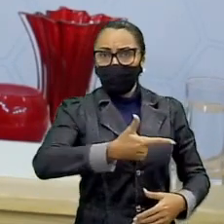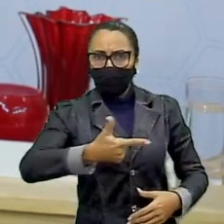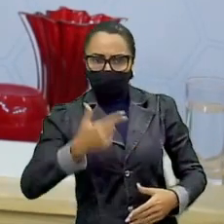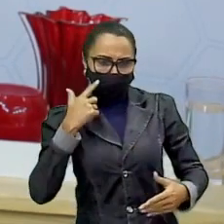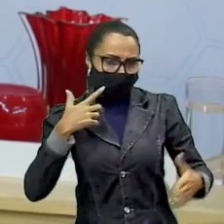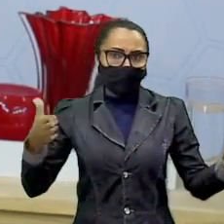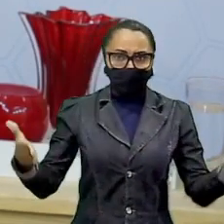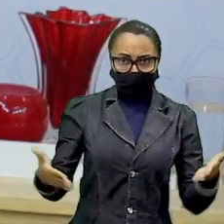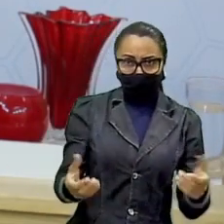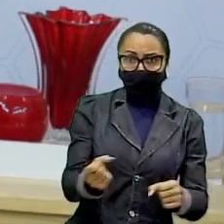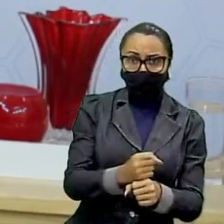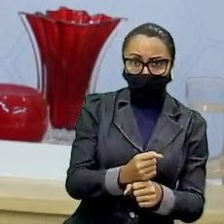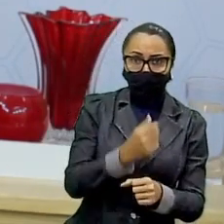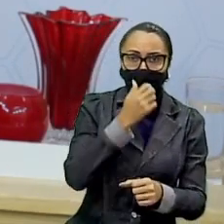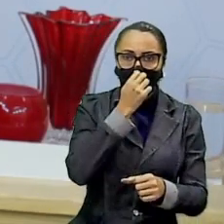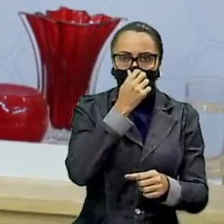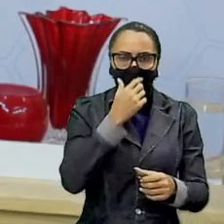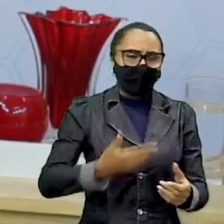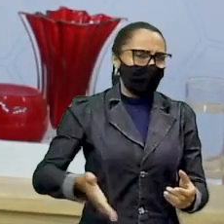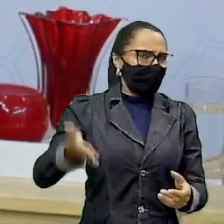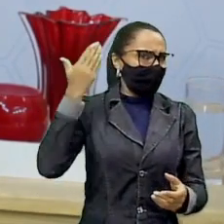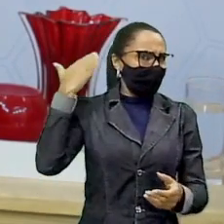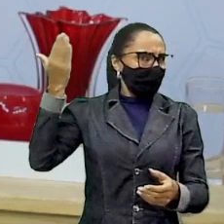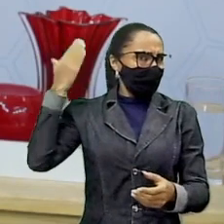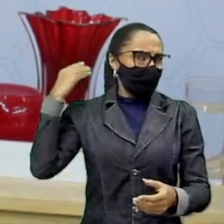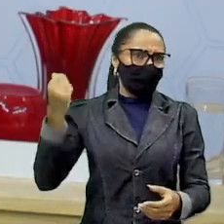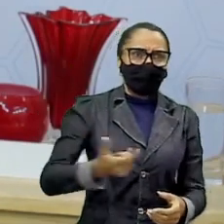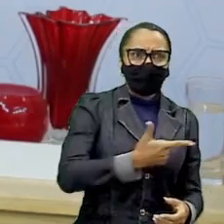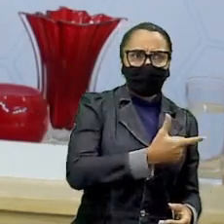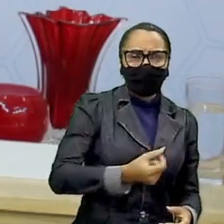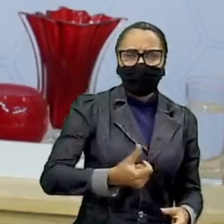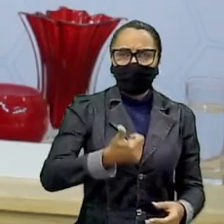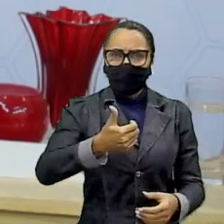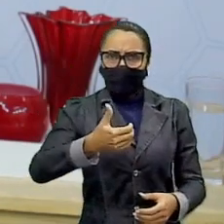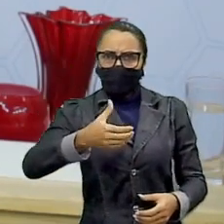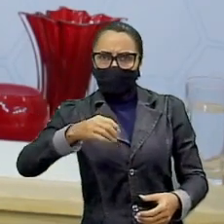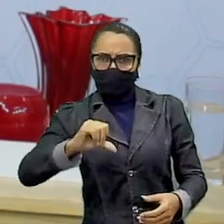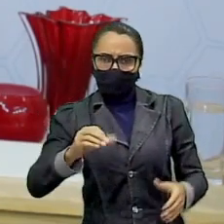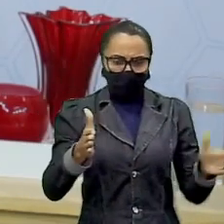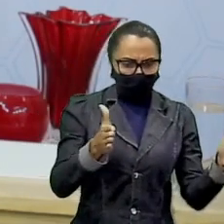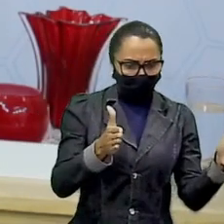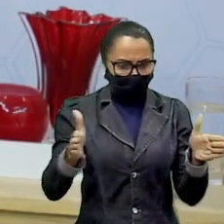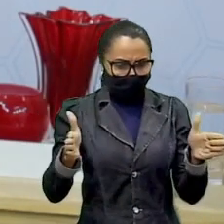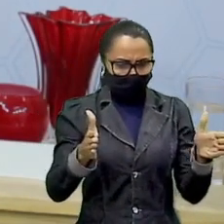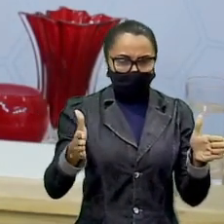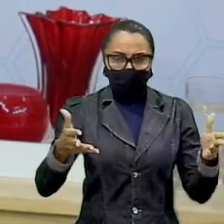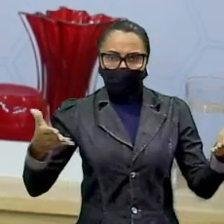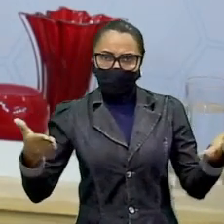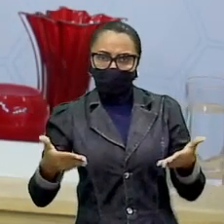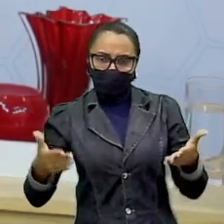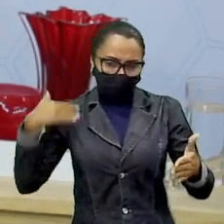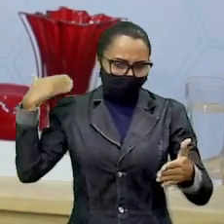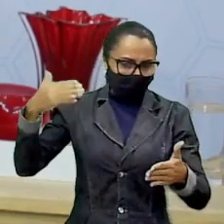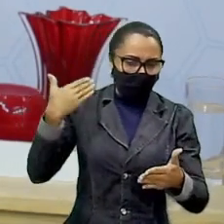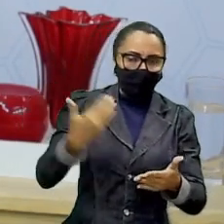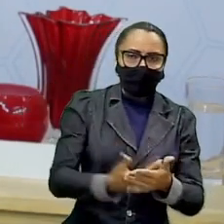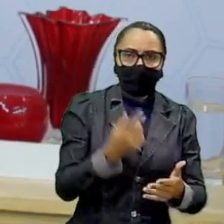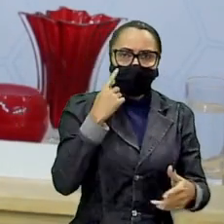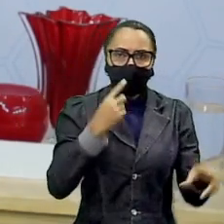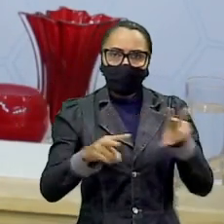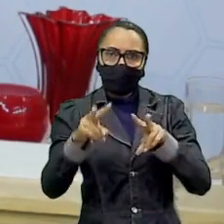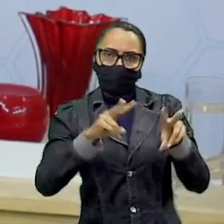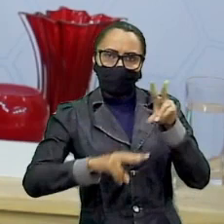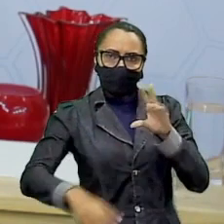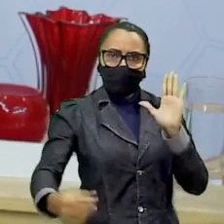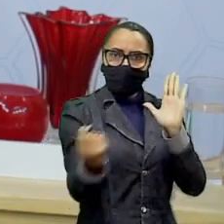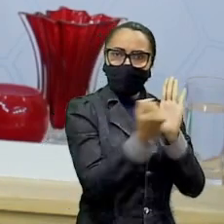hoje, na verdade desde 2019 até os dias atuais, a gente vem vendo um grande marco